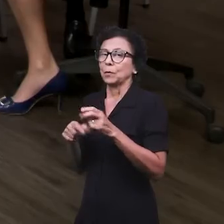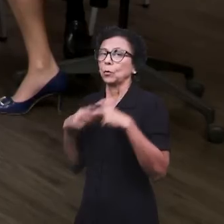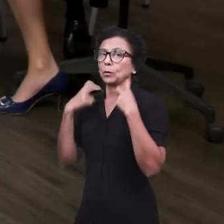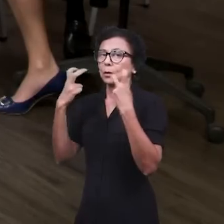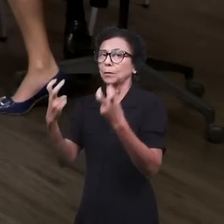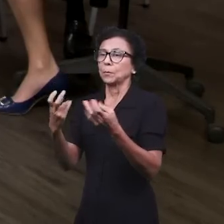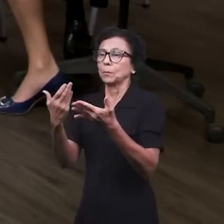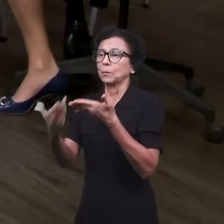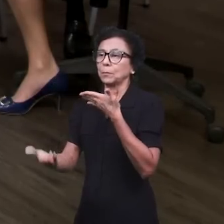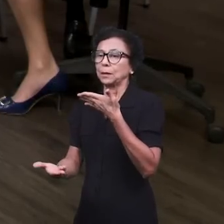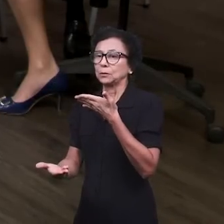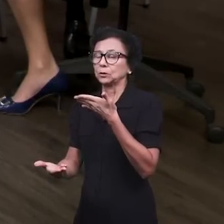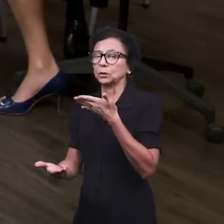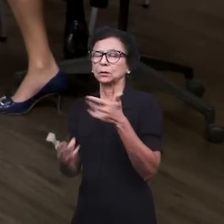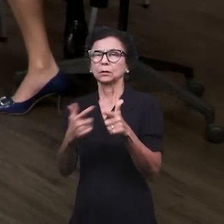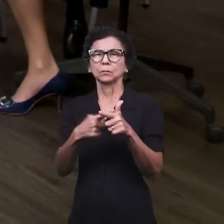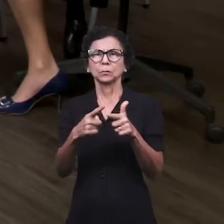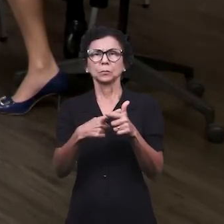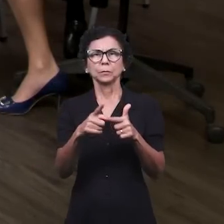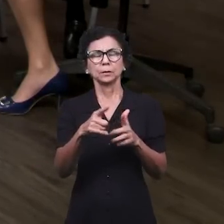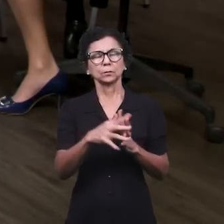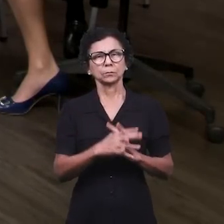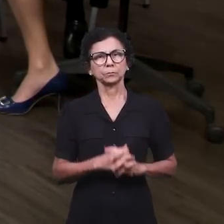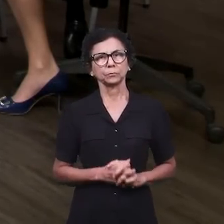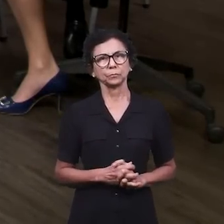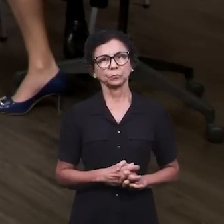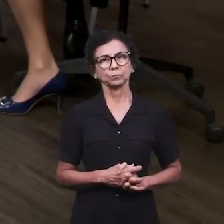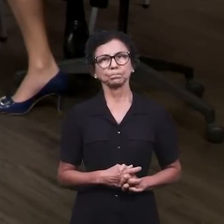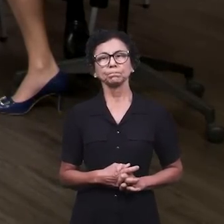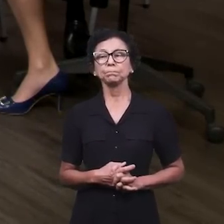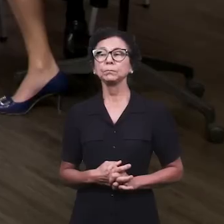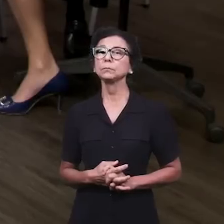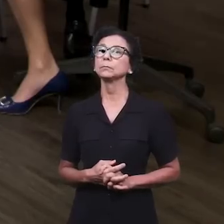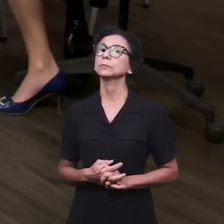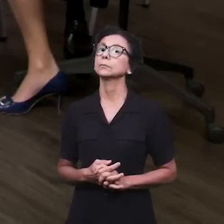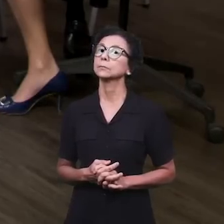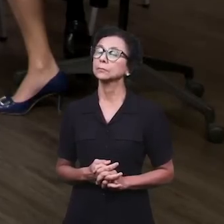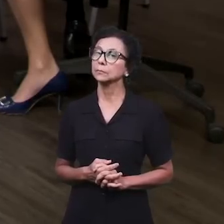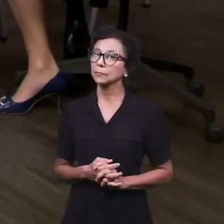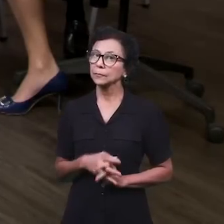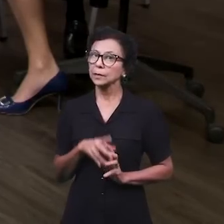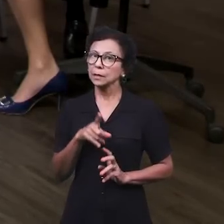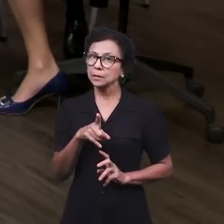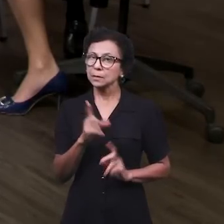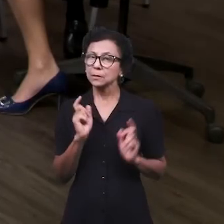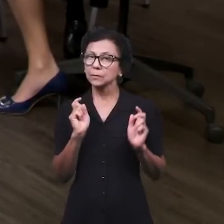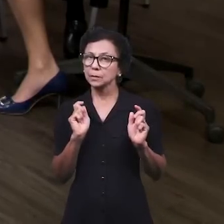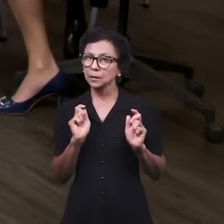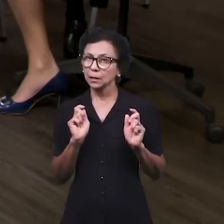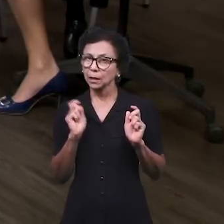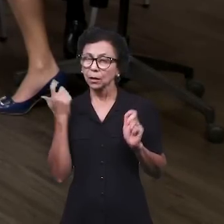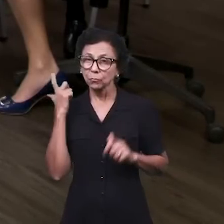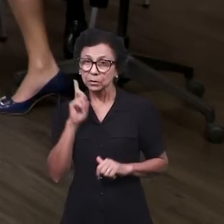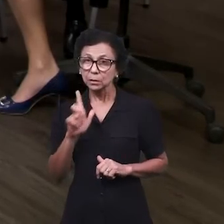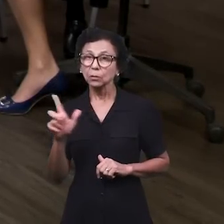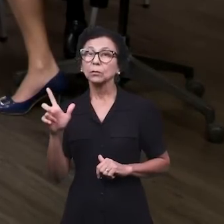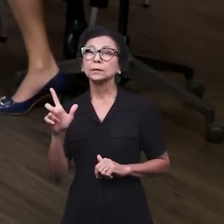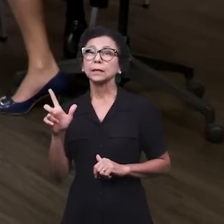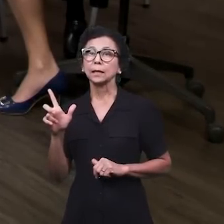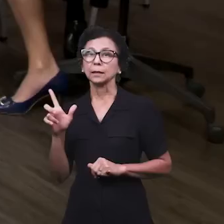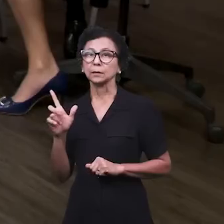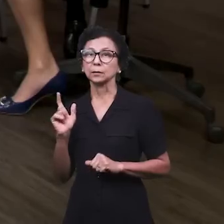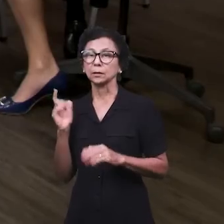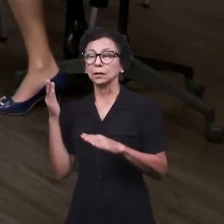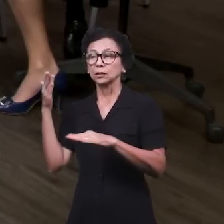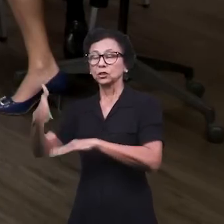se você tem condição de chegar para o clamor, o faça. Se você tem condição de ficar até... Não, eu vou ficar a